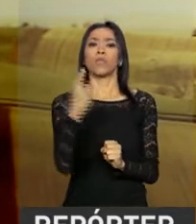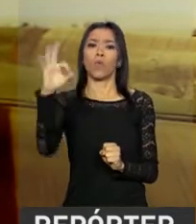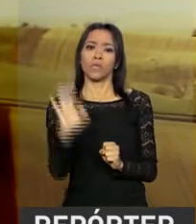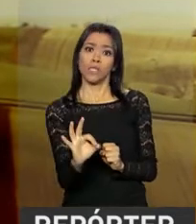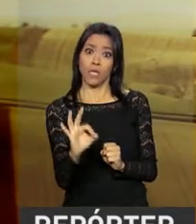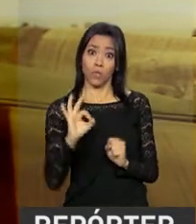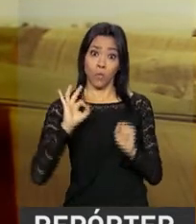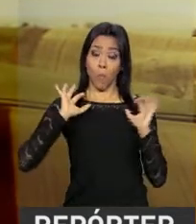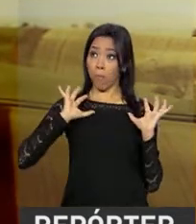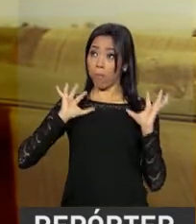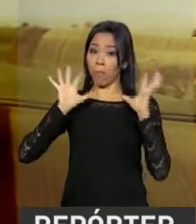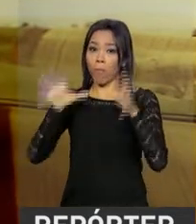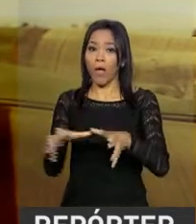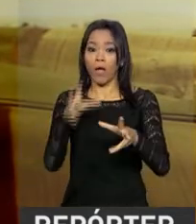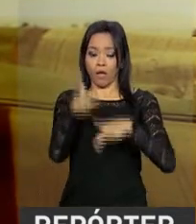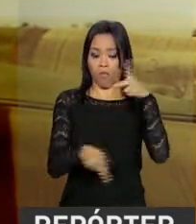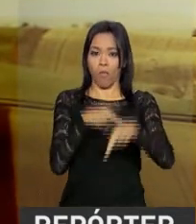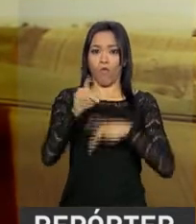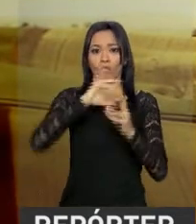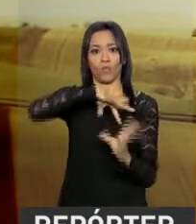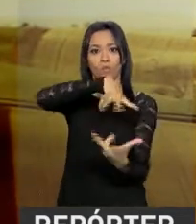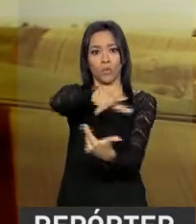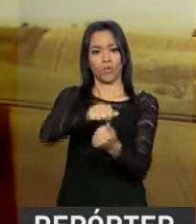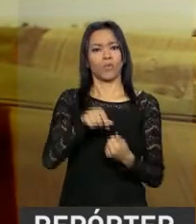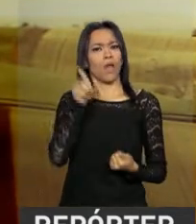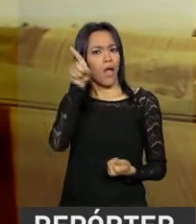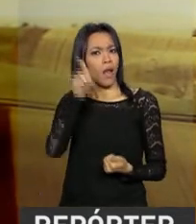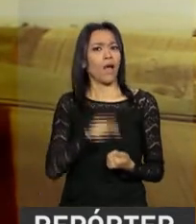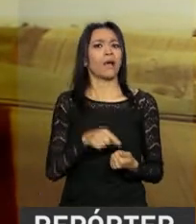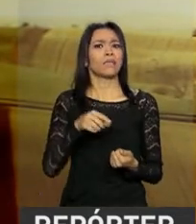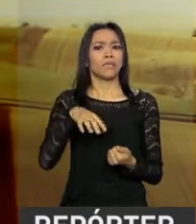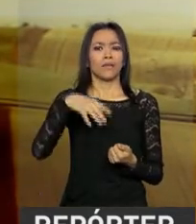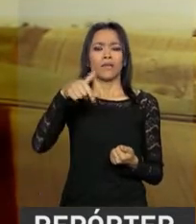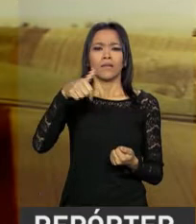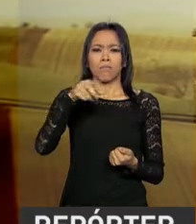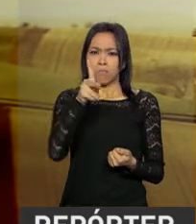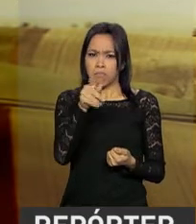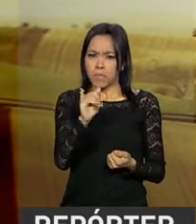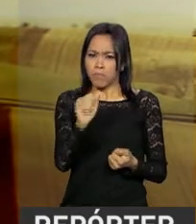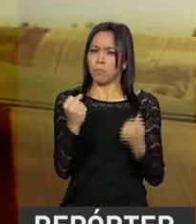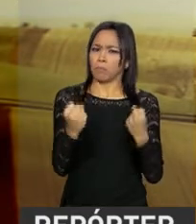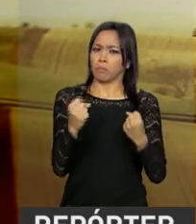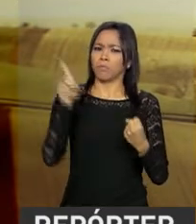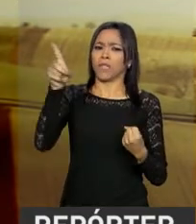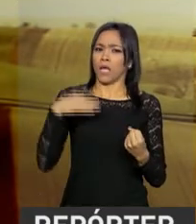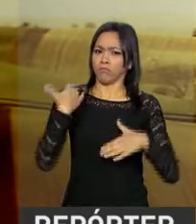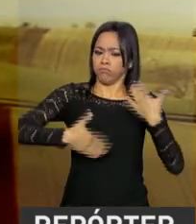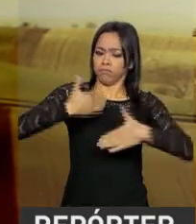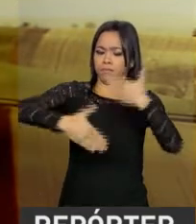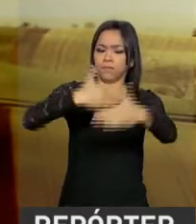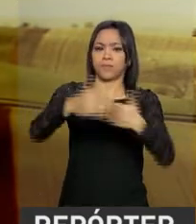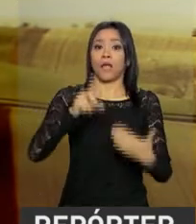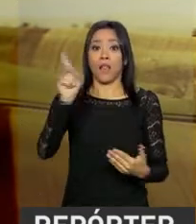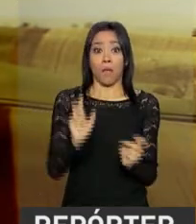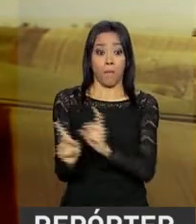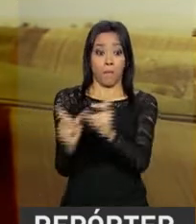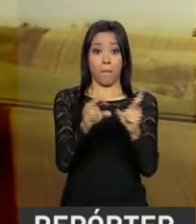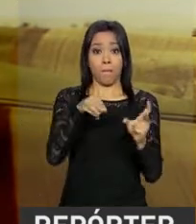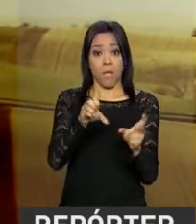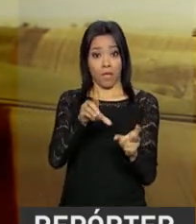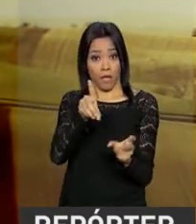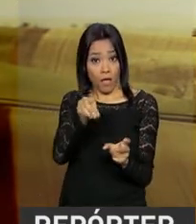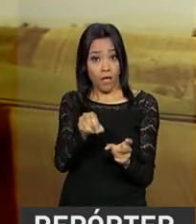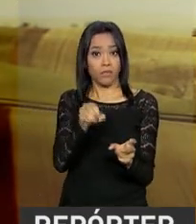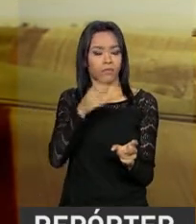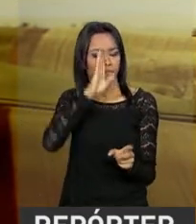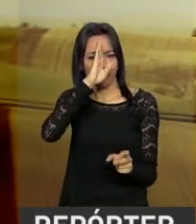do planeta responde por 19 por cento do pib mundial e está em crescimento o mercado essencial para que